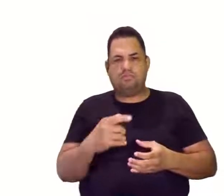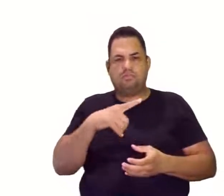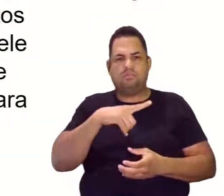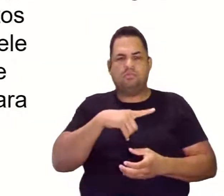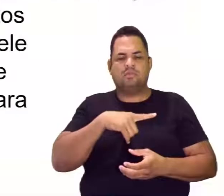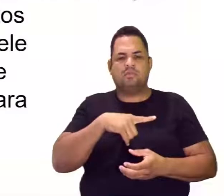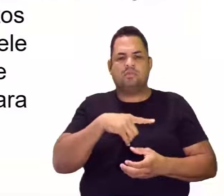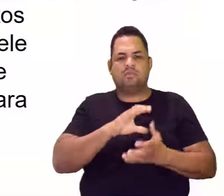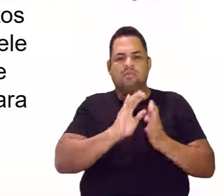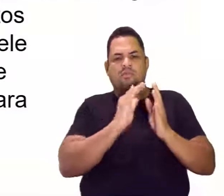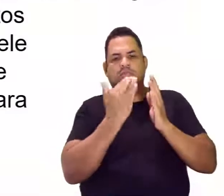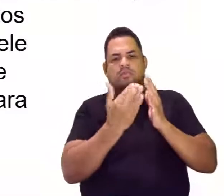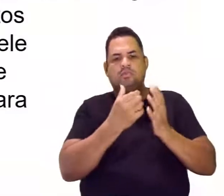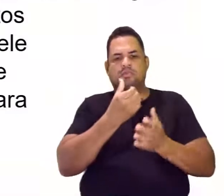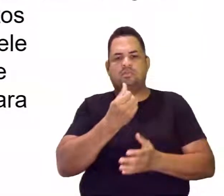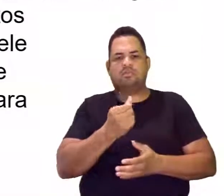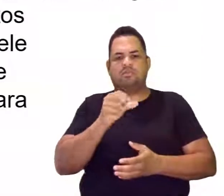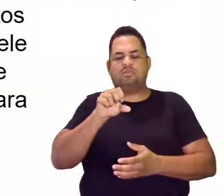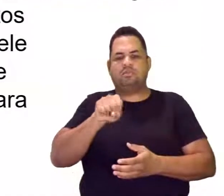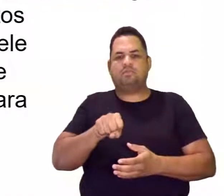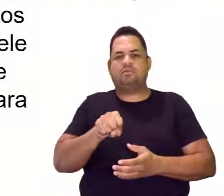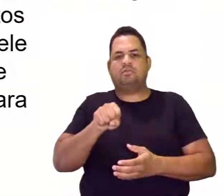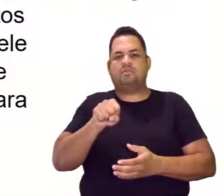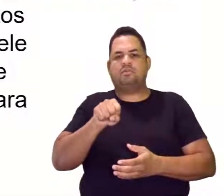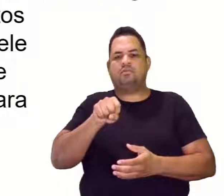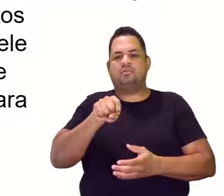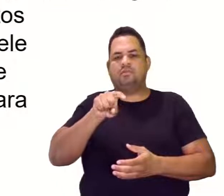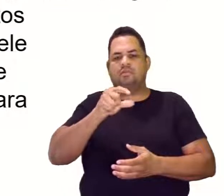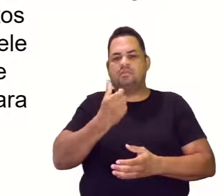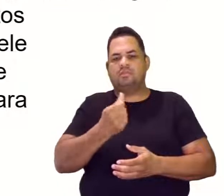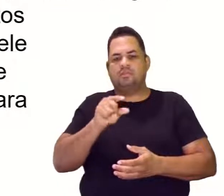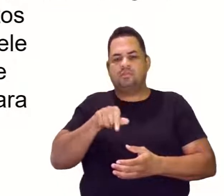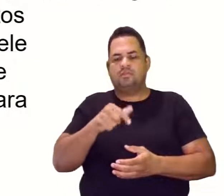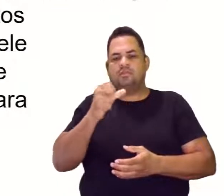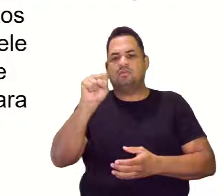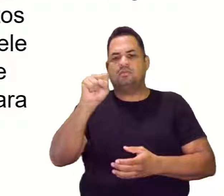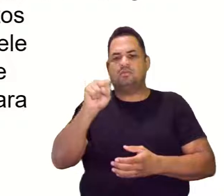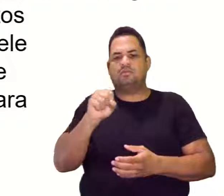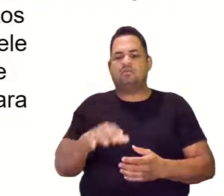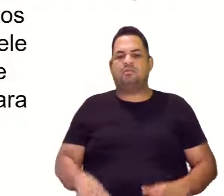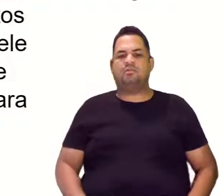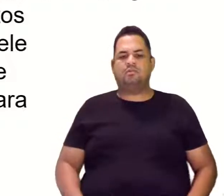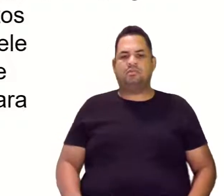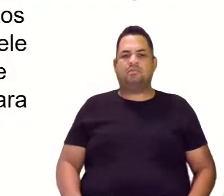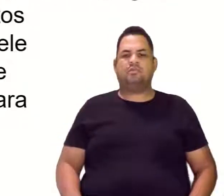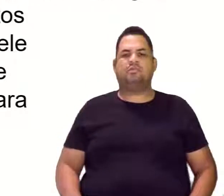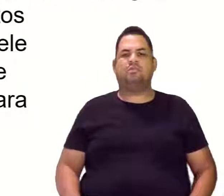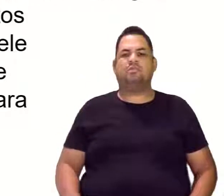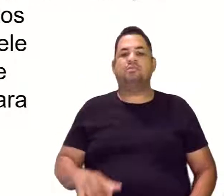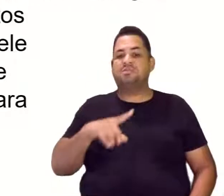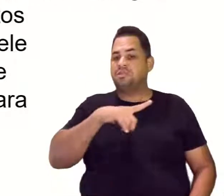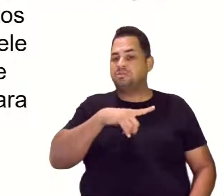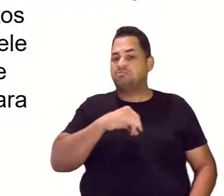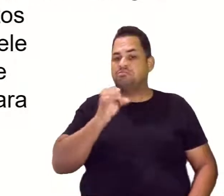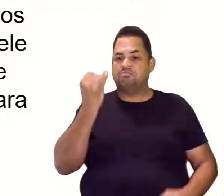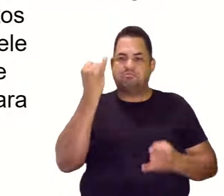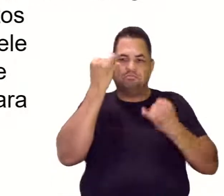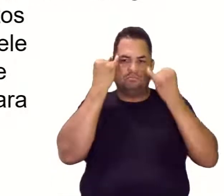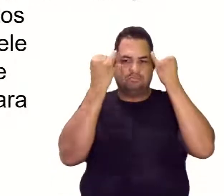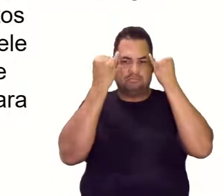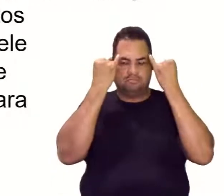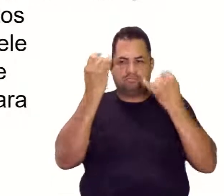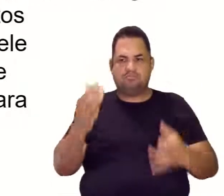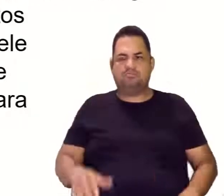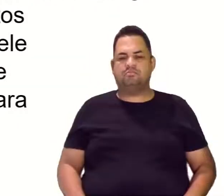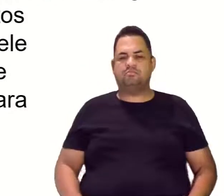no rótulo 6,8. A quantidade, aí tem lá as informações. Nós temos 2